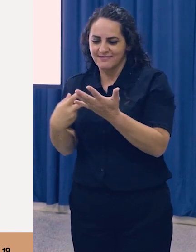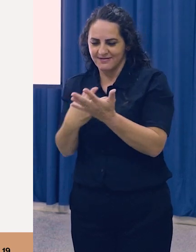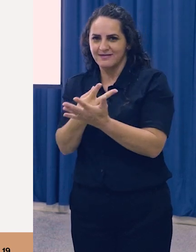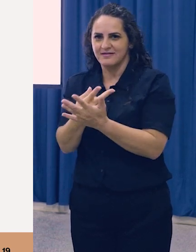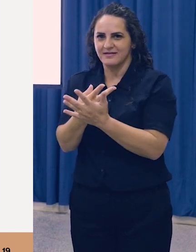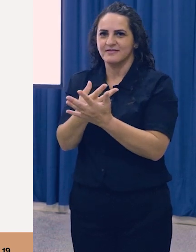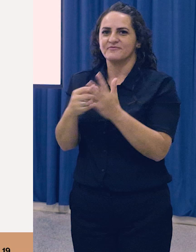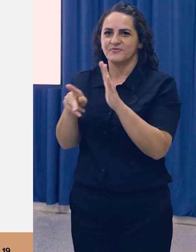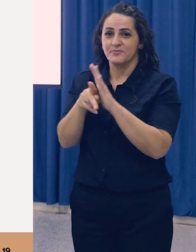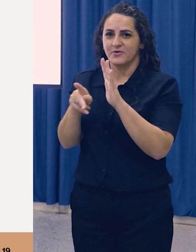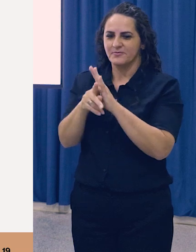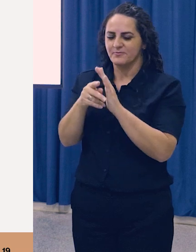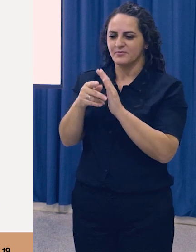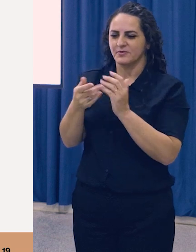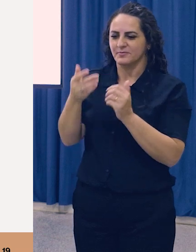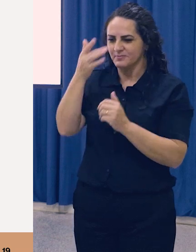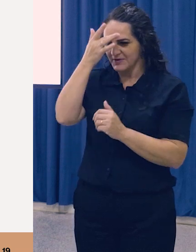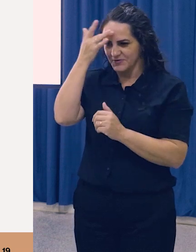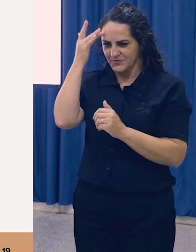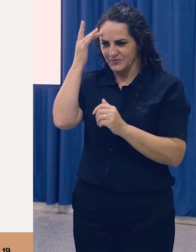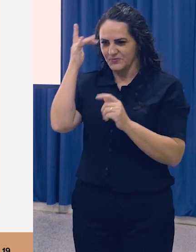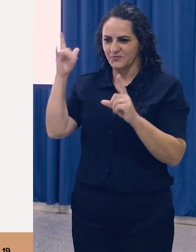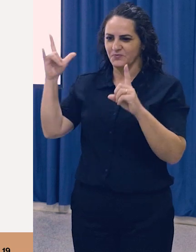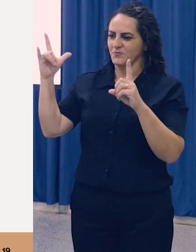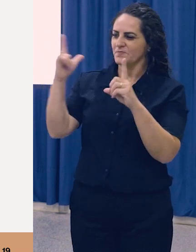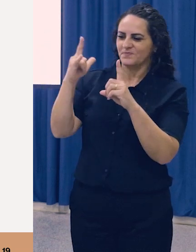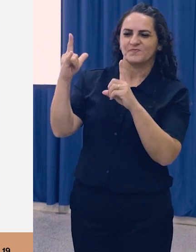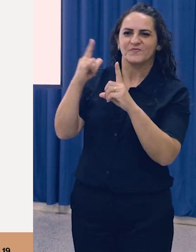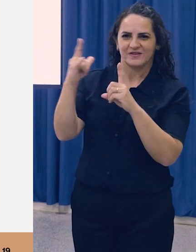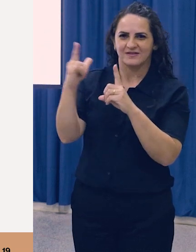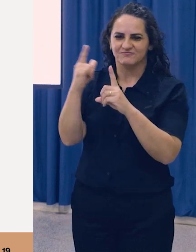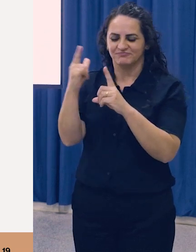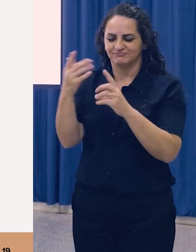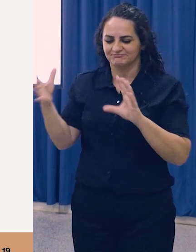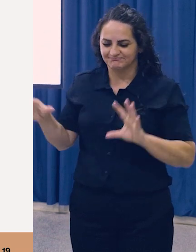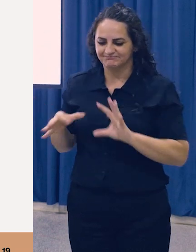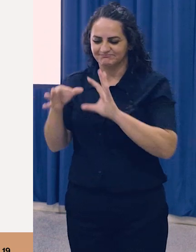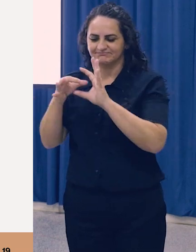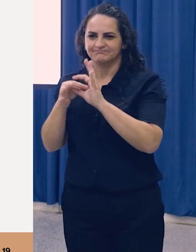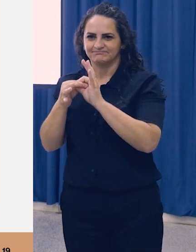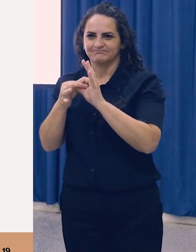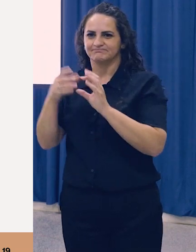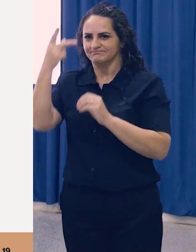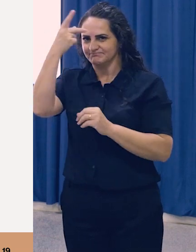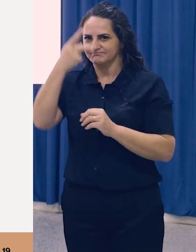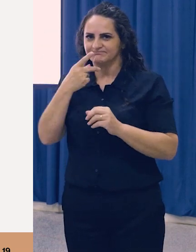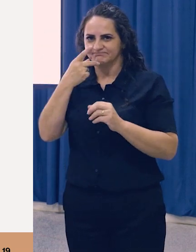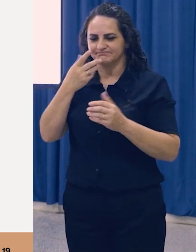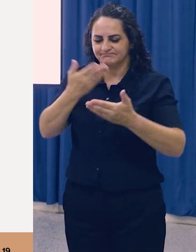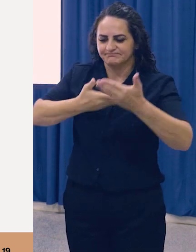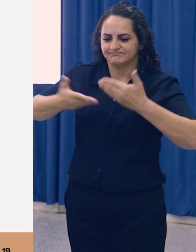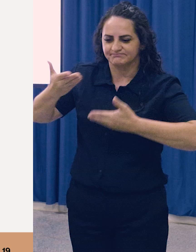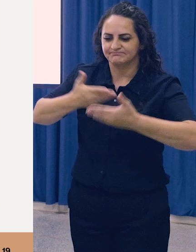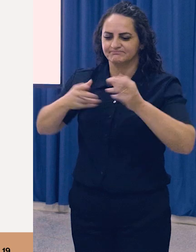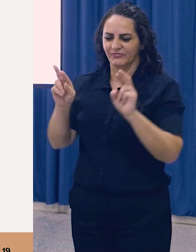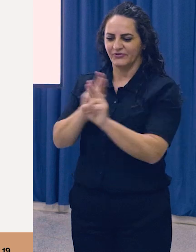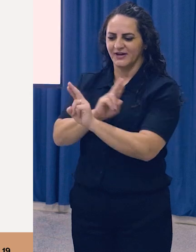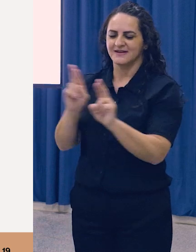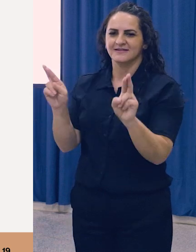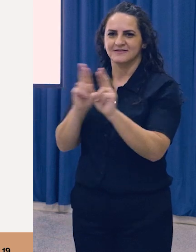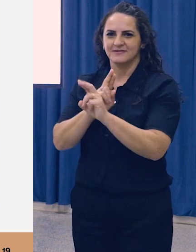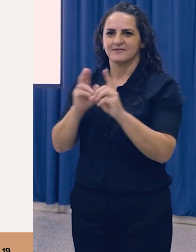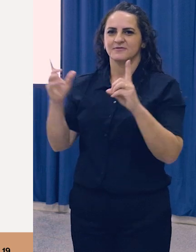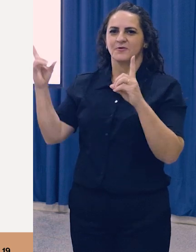artes feitas por fãs, e o perfil compartilhava, né, então trazia essa troca de relacionamento com os